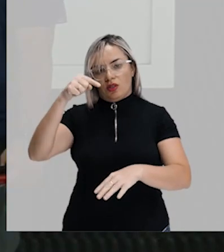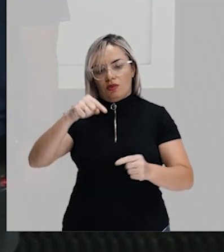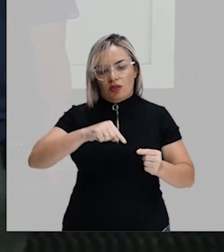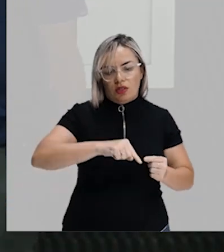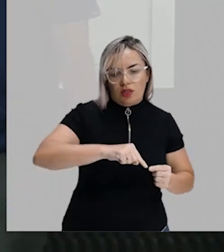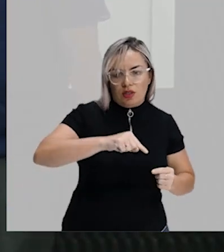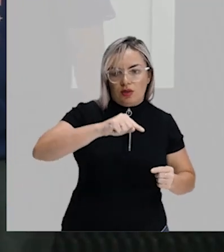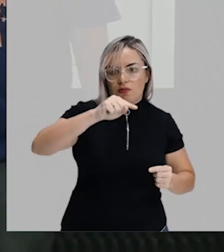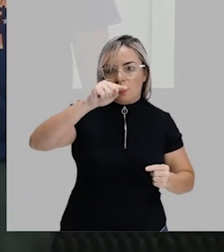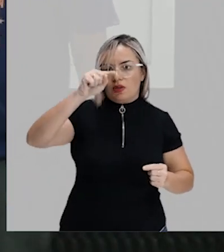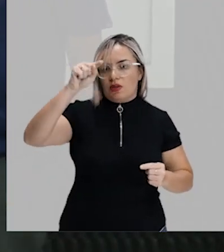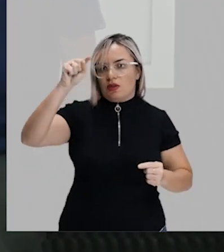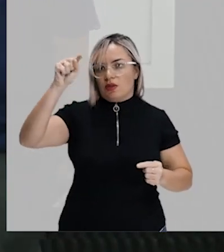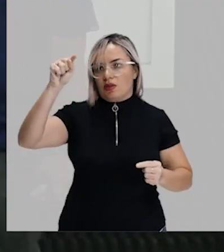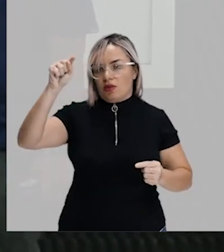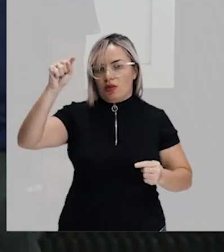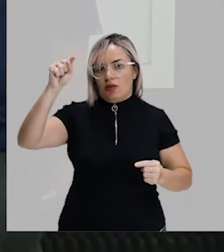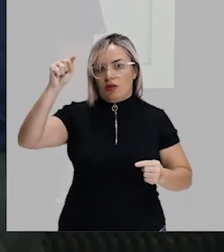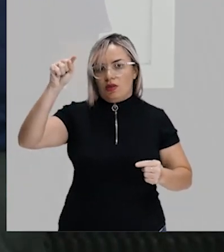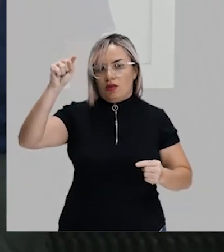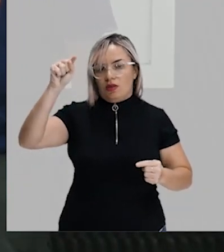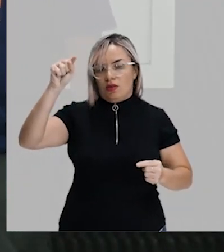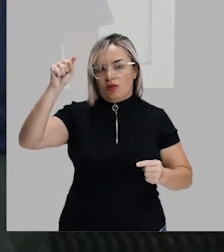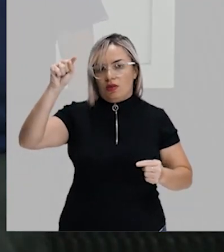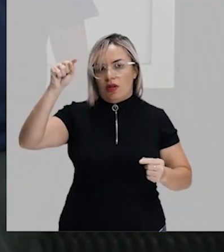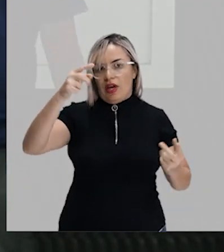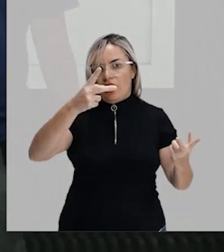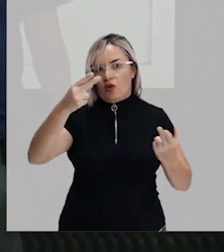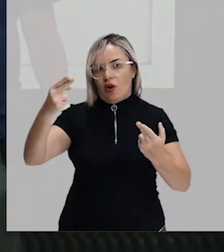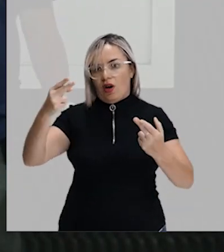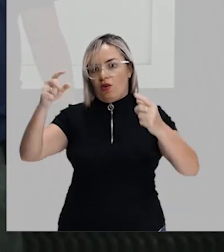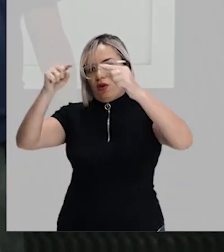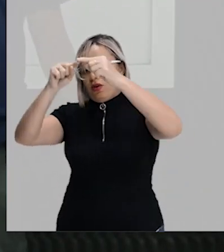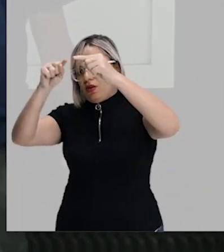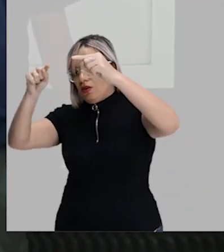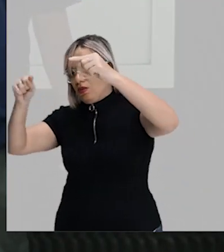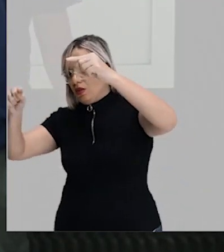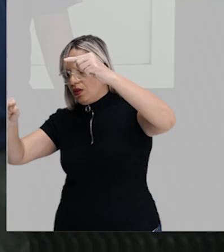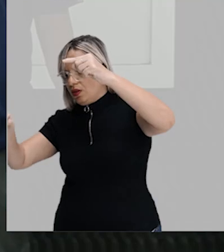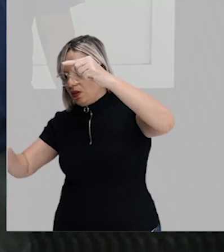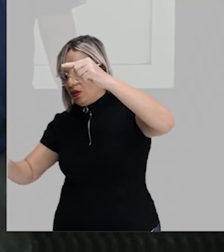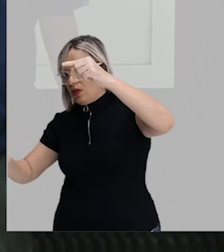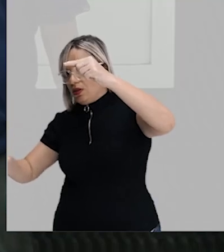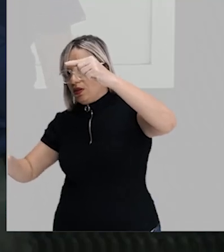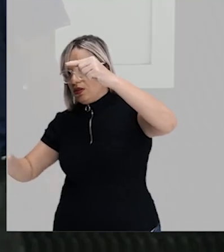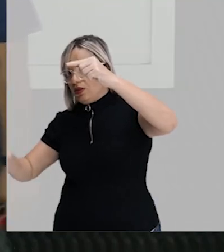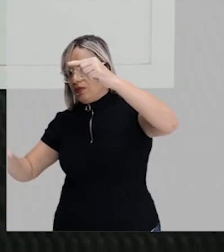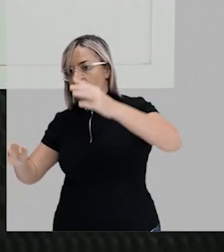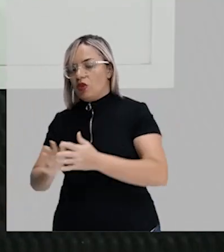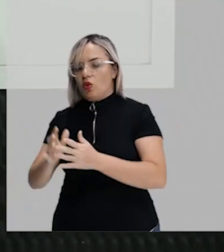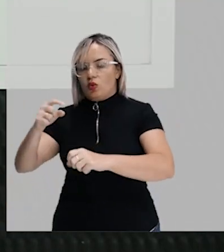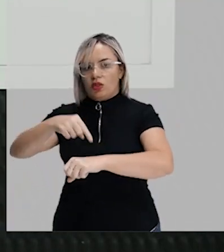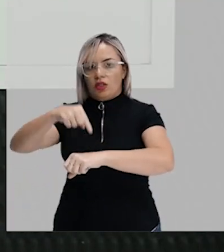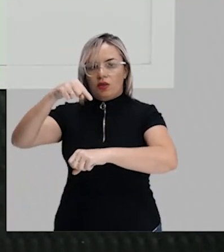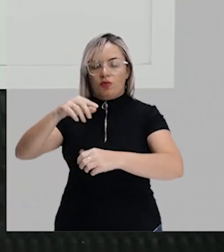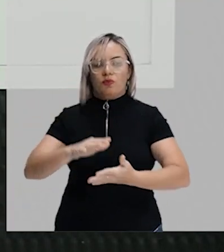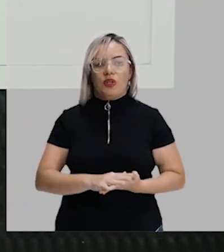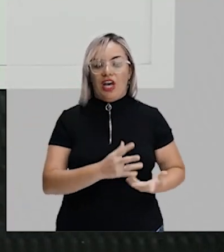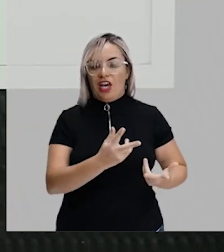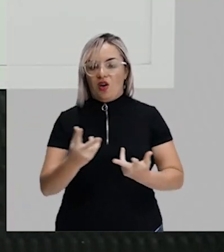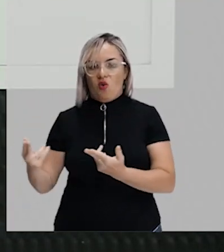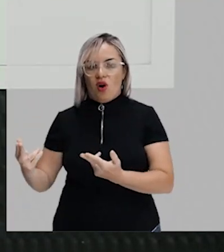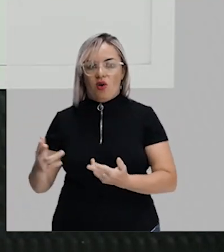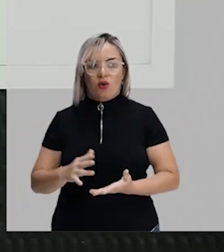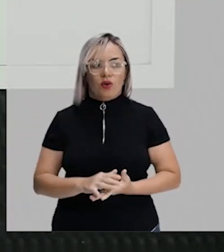subir, né? O tempo que ele vai levar para subir, vai ser o mesmo tempo que ele vai levar para descer. Então o tempo para ele chegar até